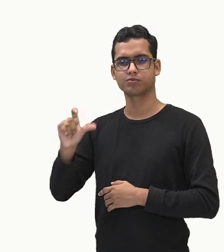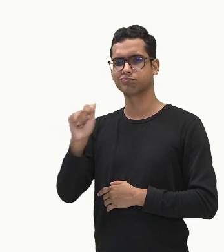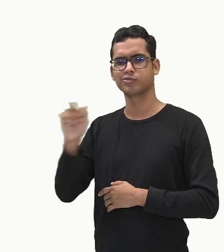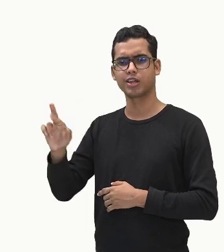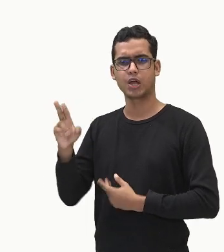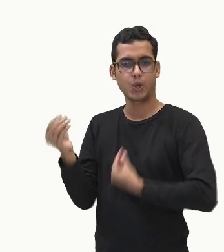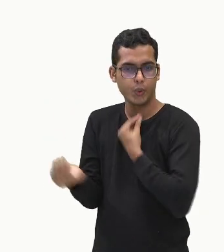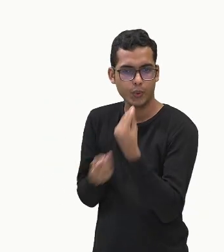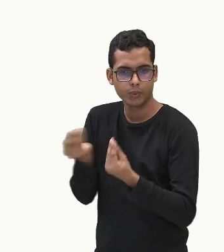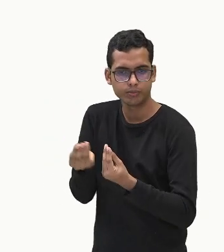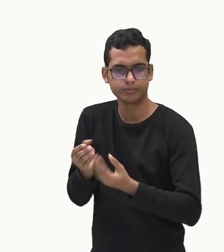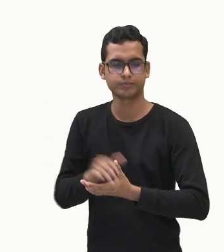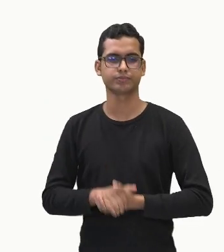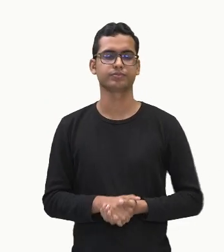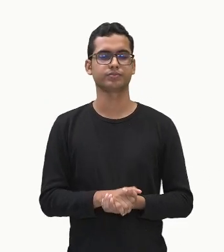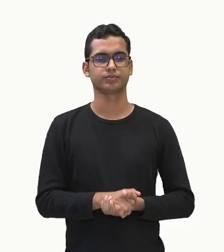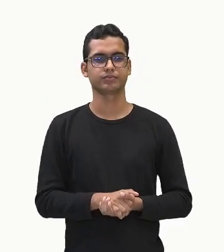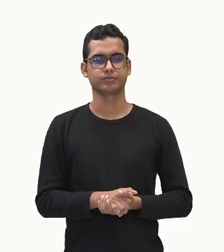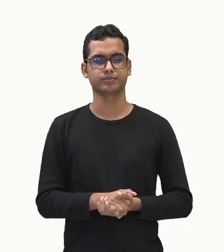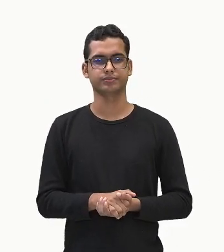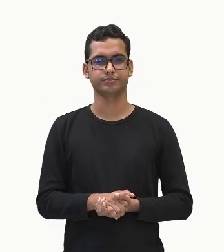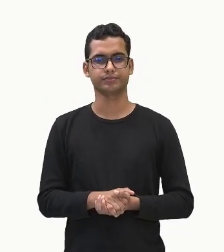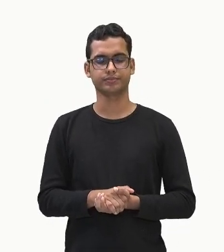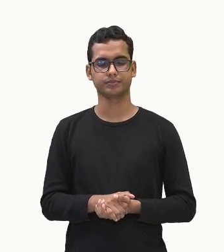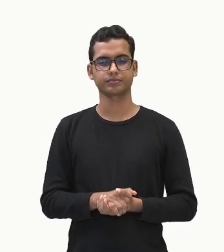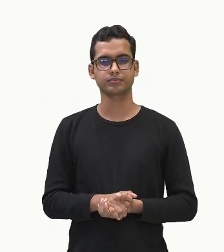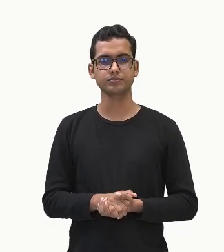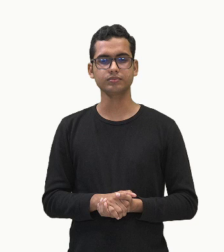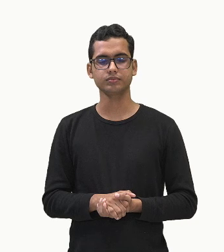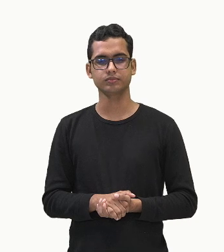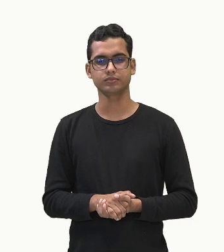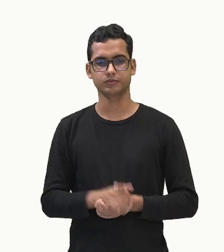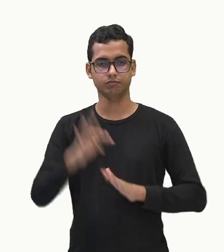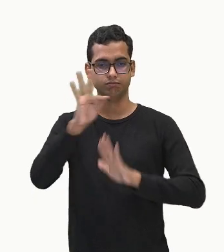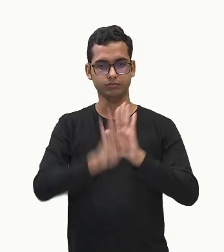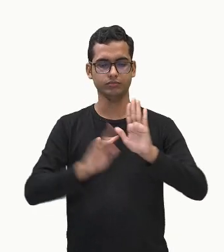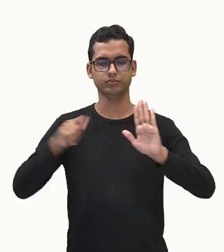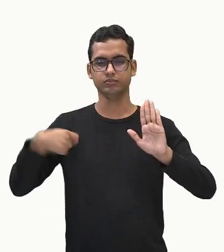professora? Tirar a terminação al